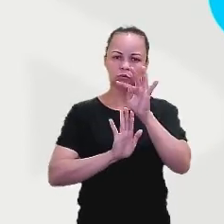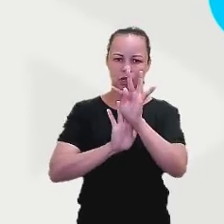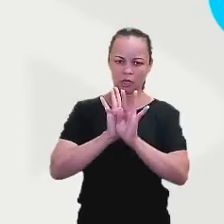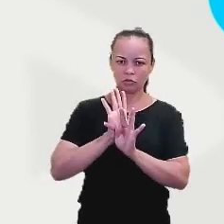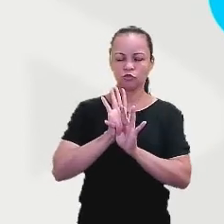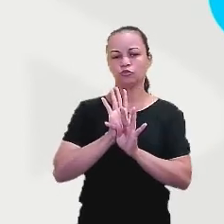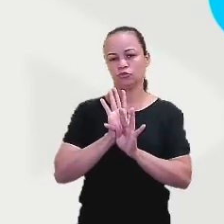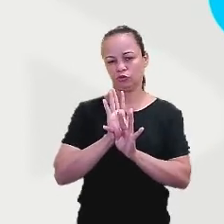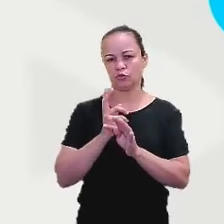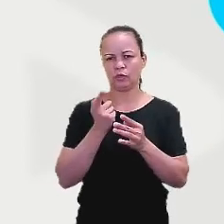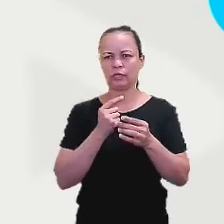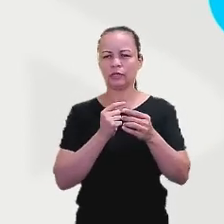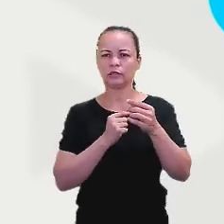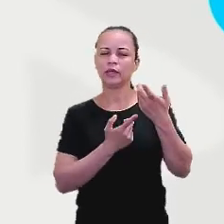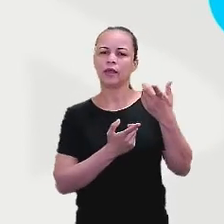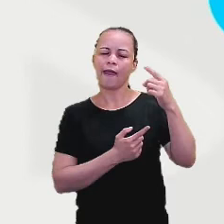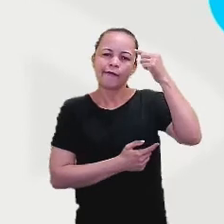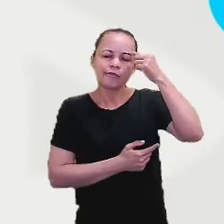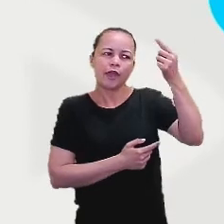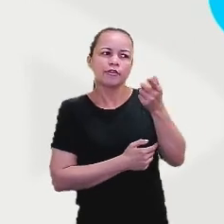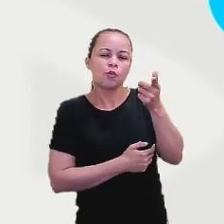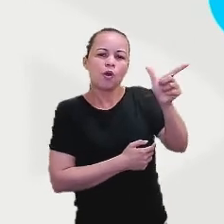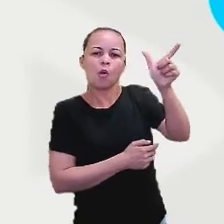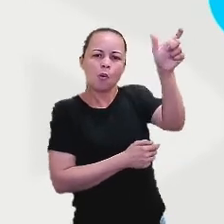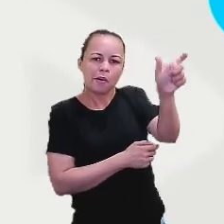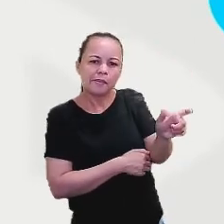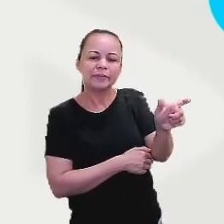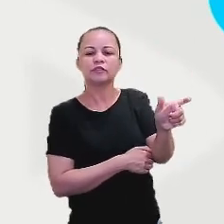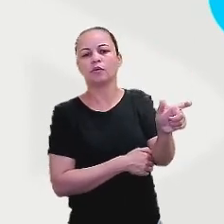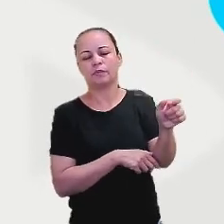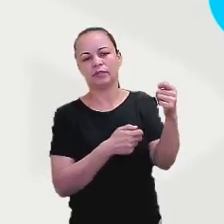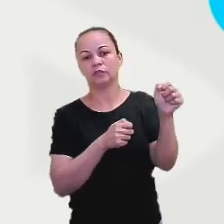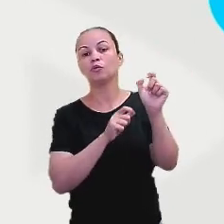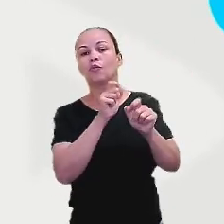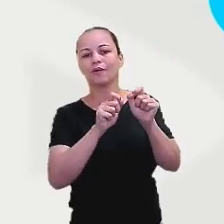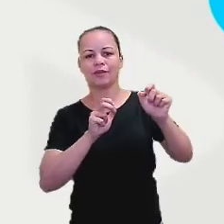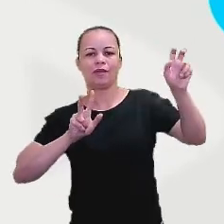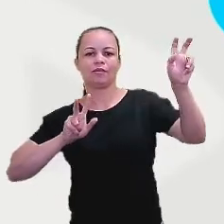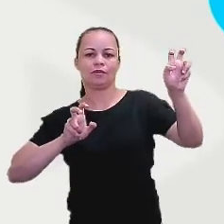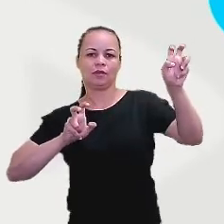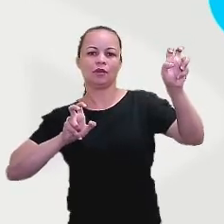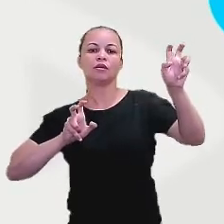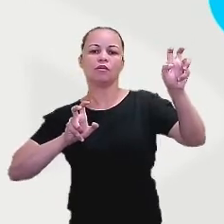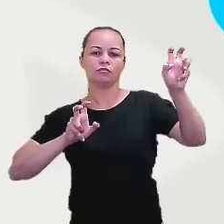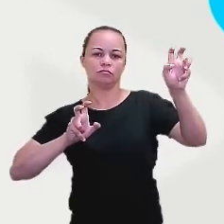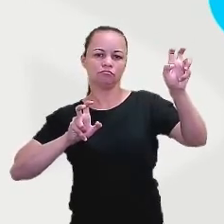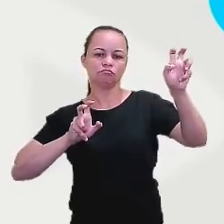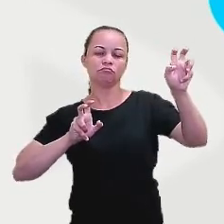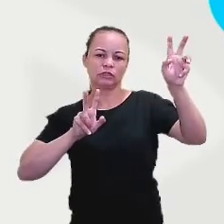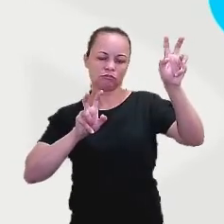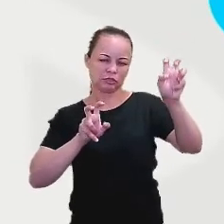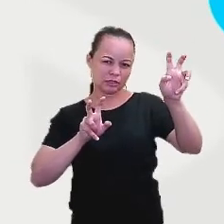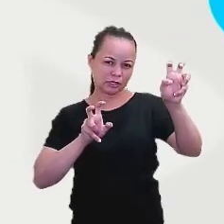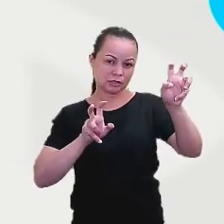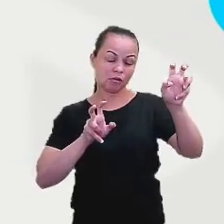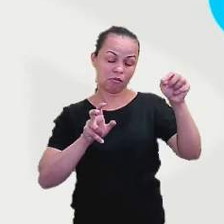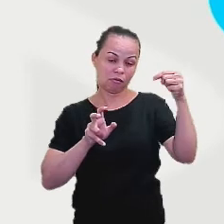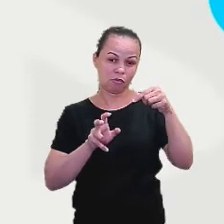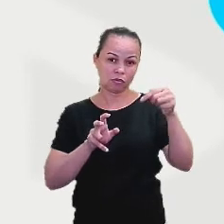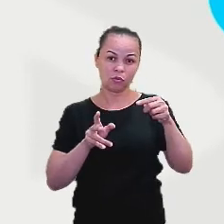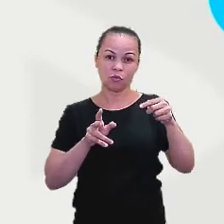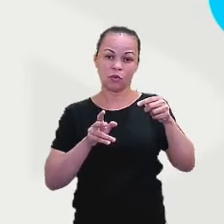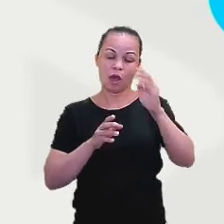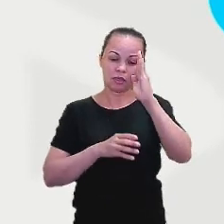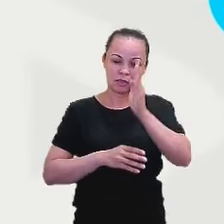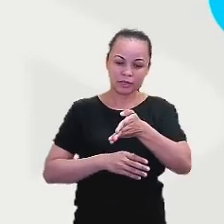a ideia de outra pessoa, precisamos fazer uma citação. Então, na citação